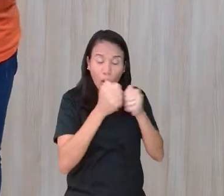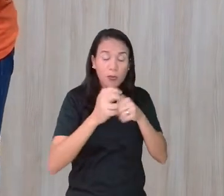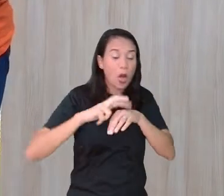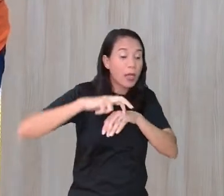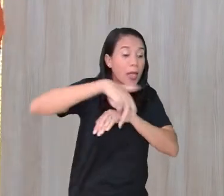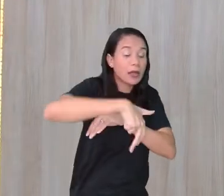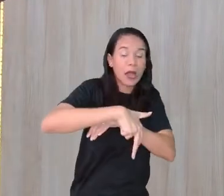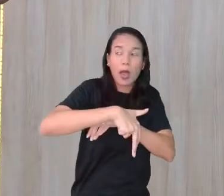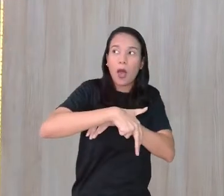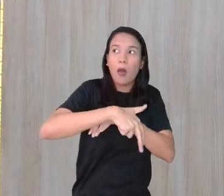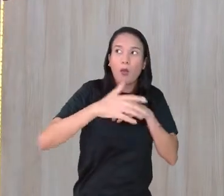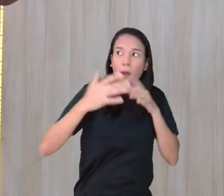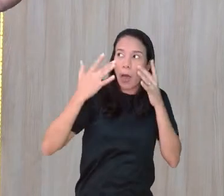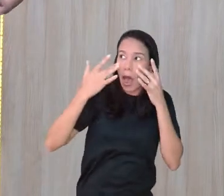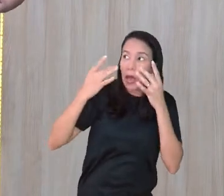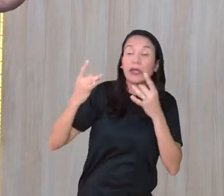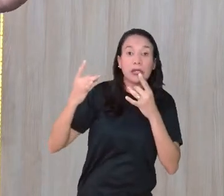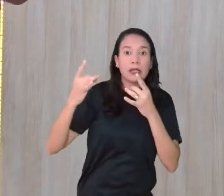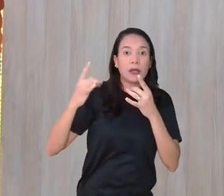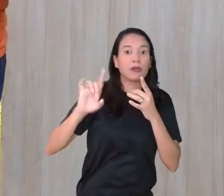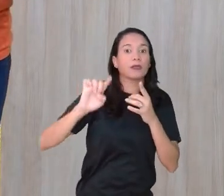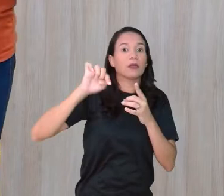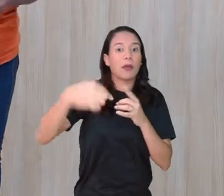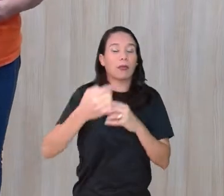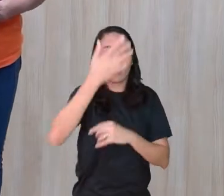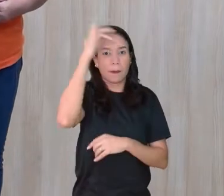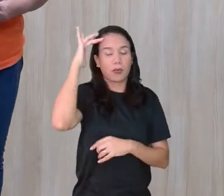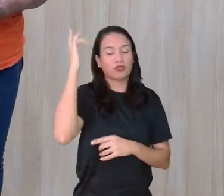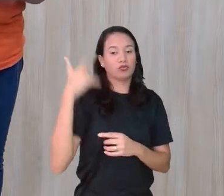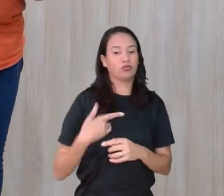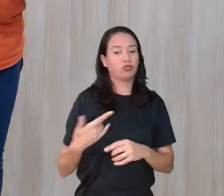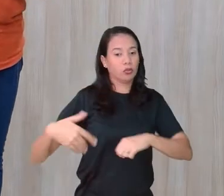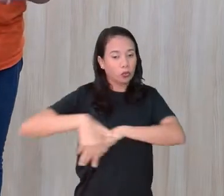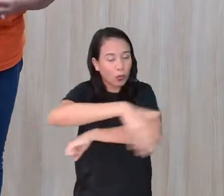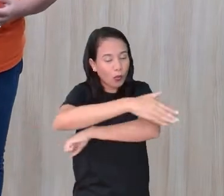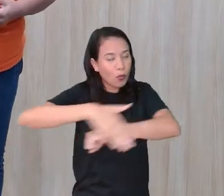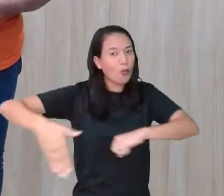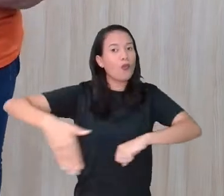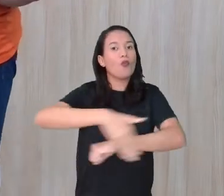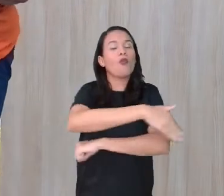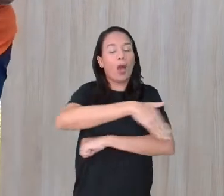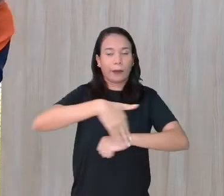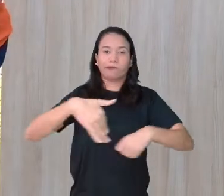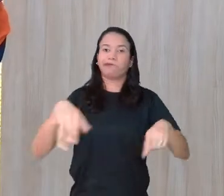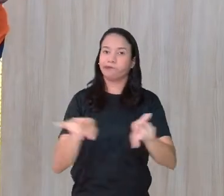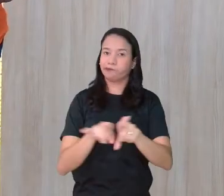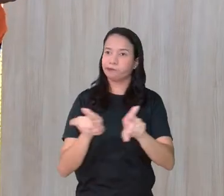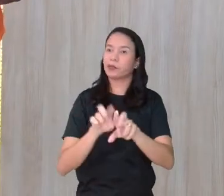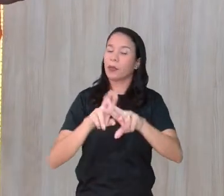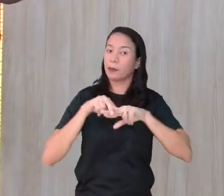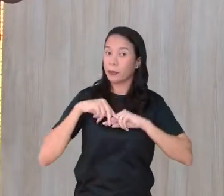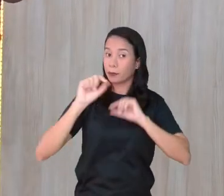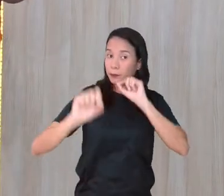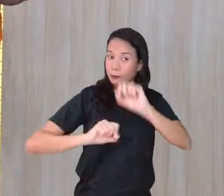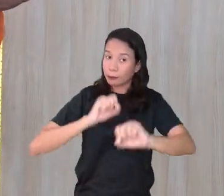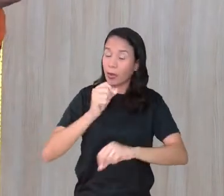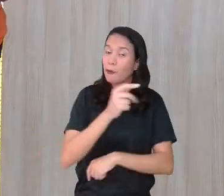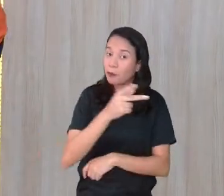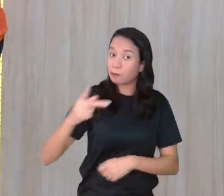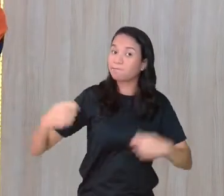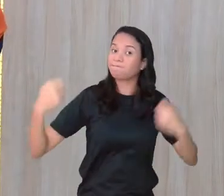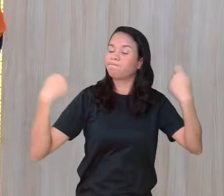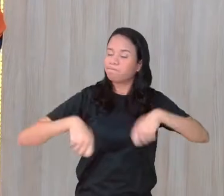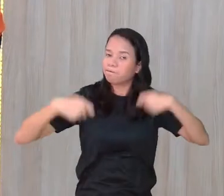o ônibus partir para primeiro você ir atravessar a rua ou continuar. Então, eu gostaria de chamar a atenção